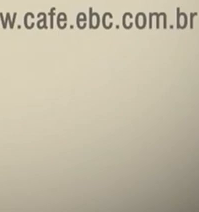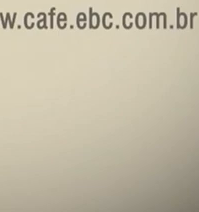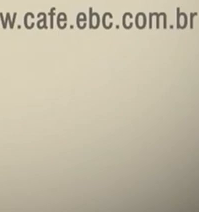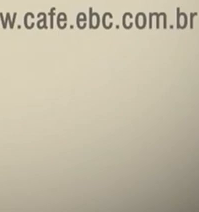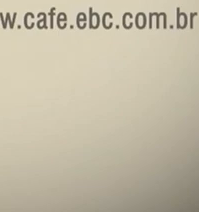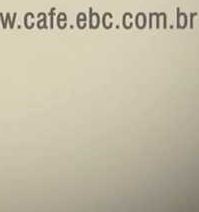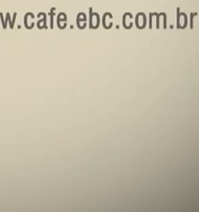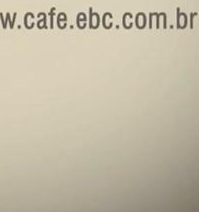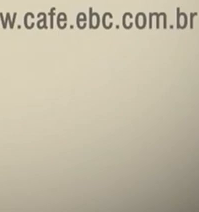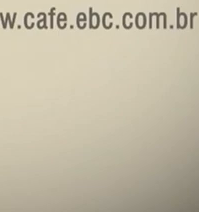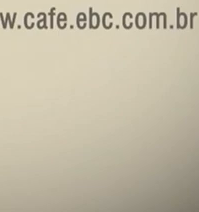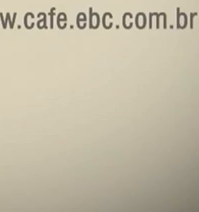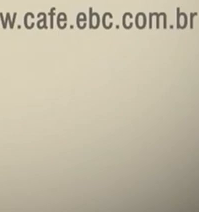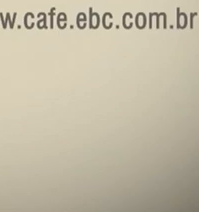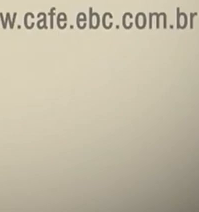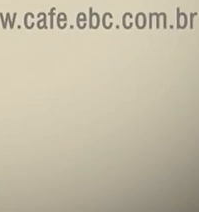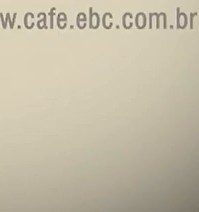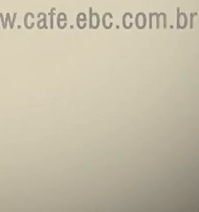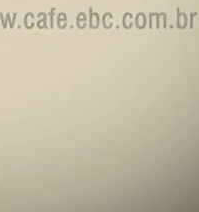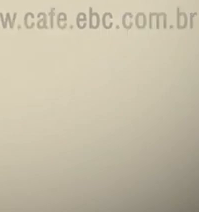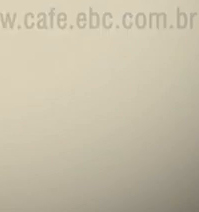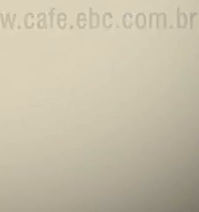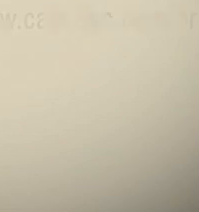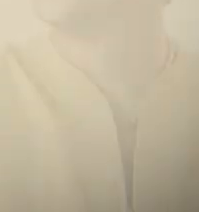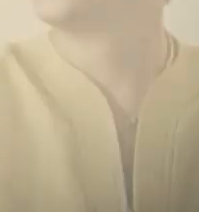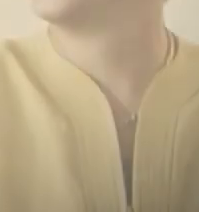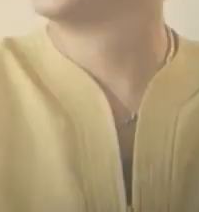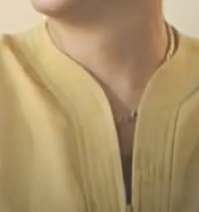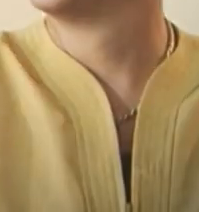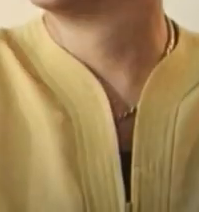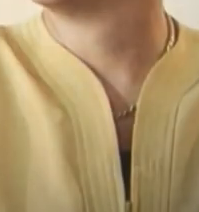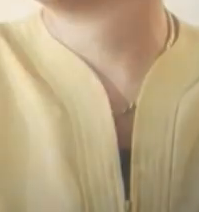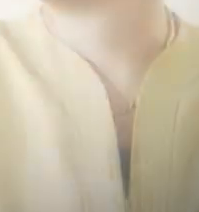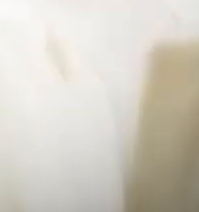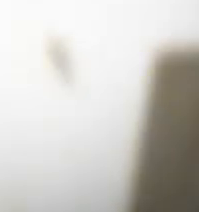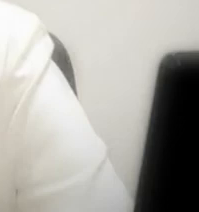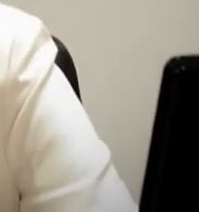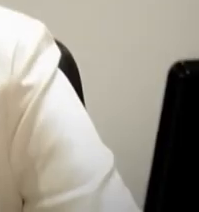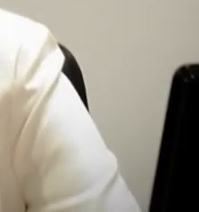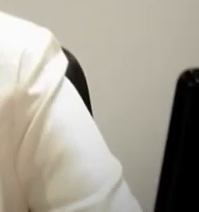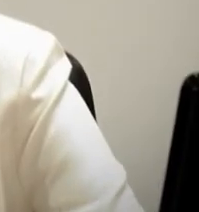www.acafe.org.br mas voltamos na próxima segunda-feira Até lá e